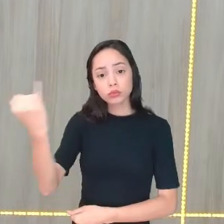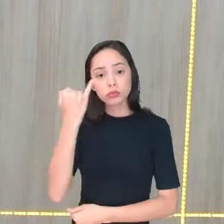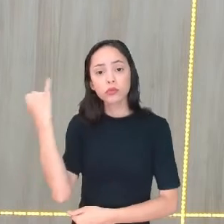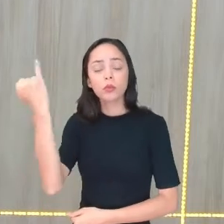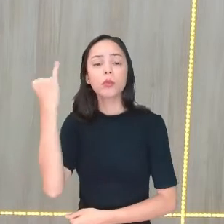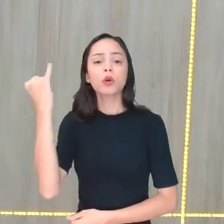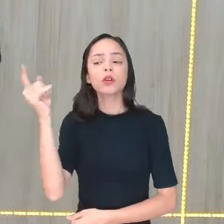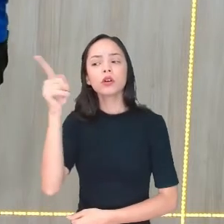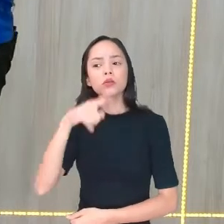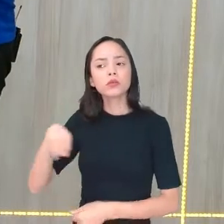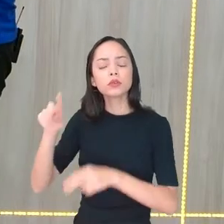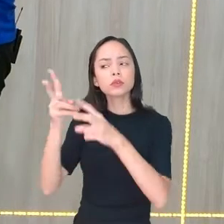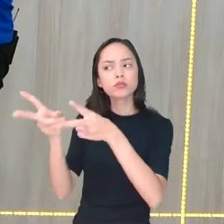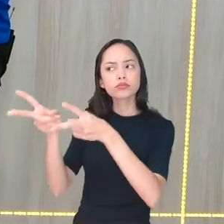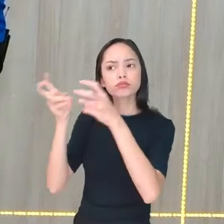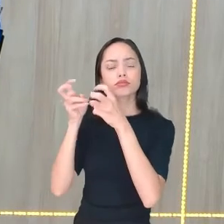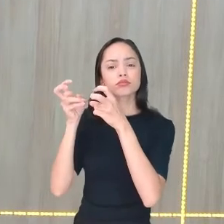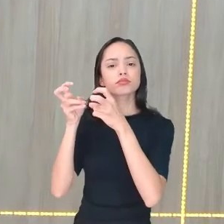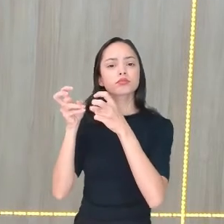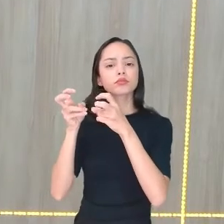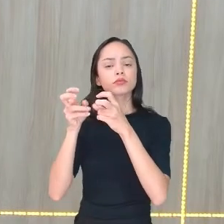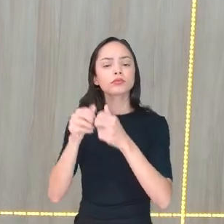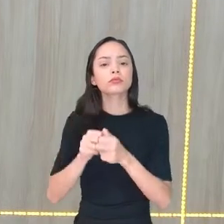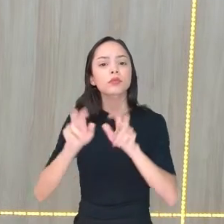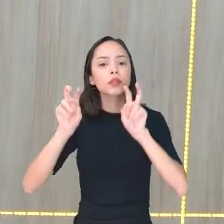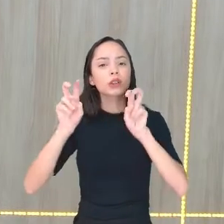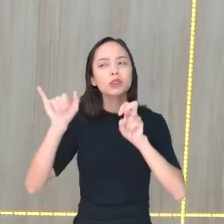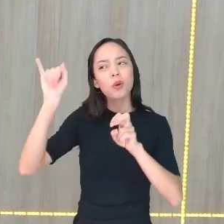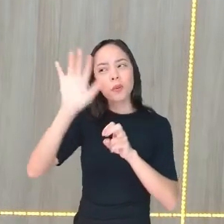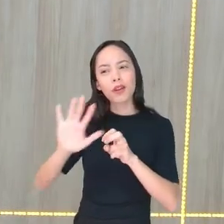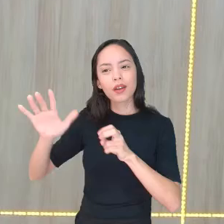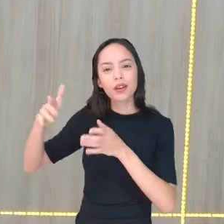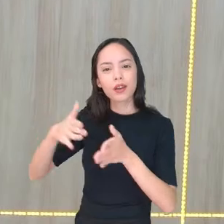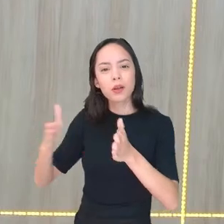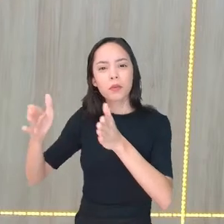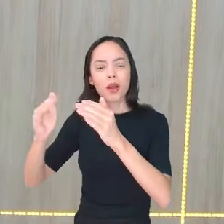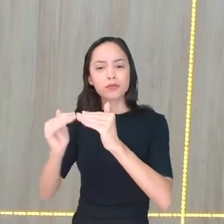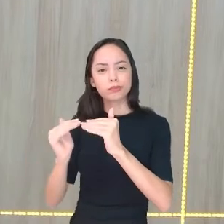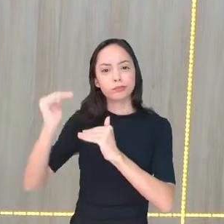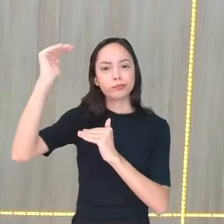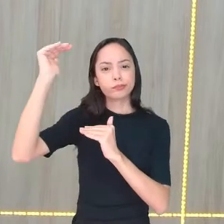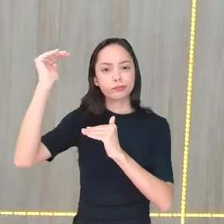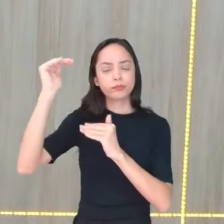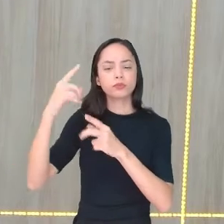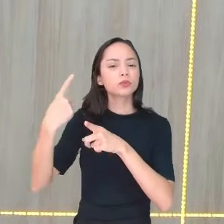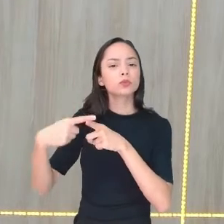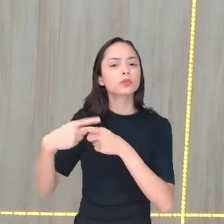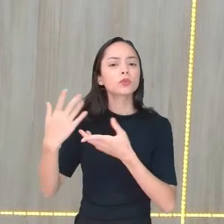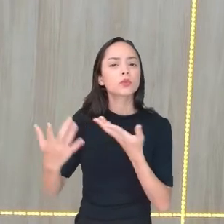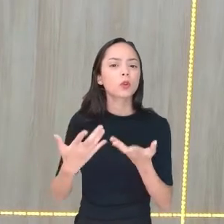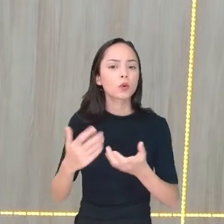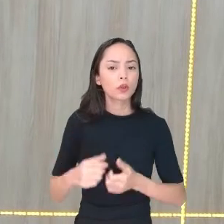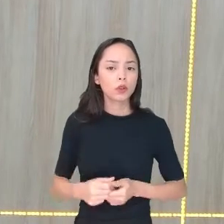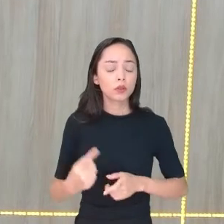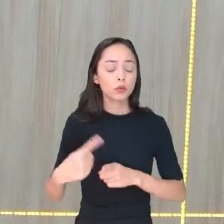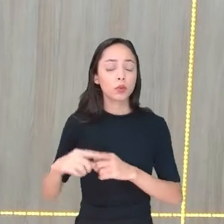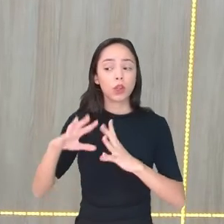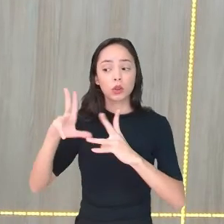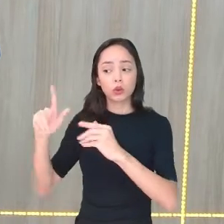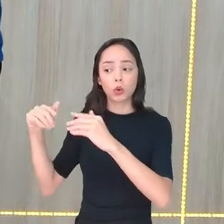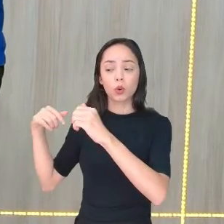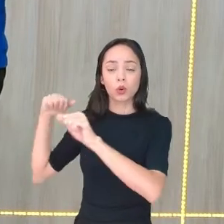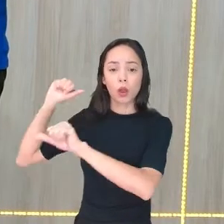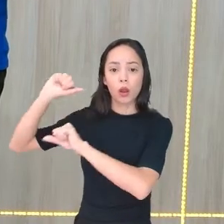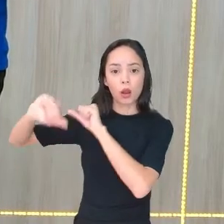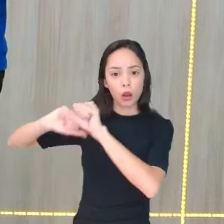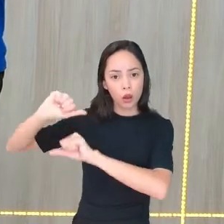pessoal, para a gente perceber essa questão das paisagens insustentáveis. Por quê? Porque toda alteração da